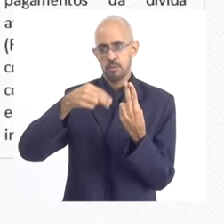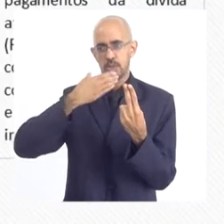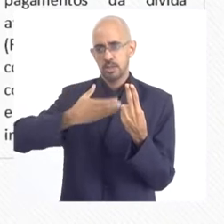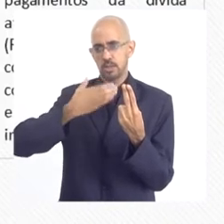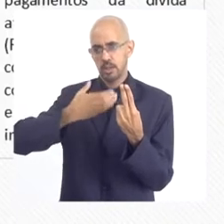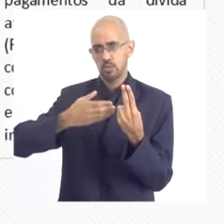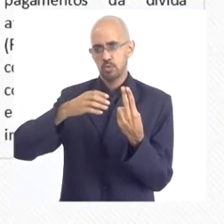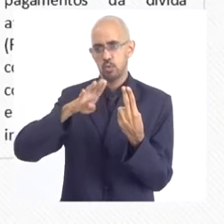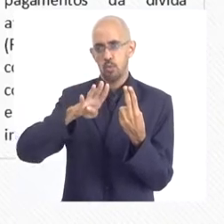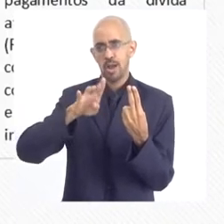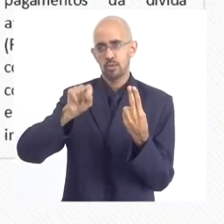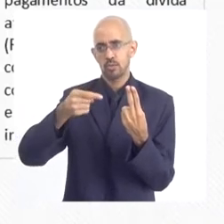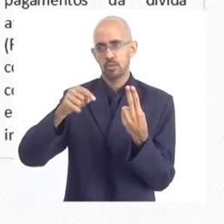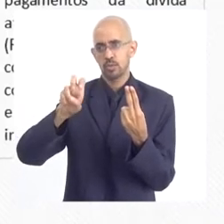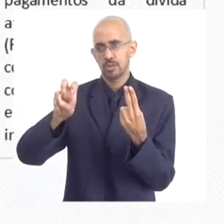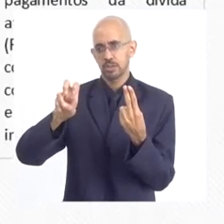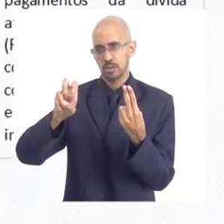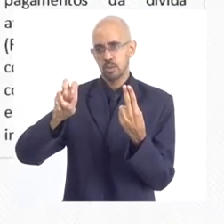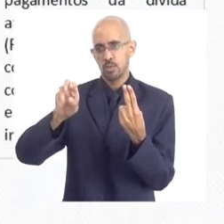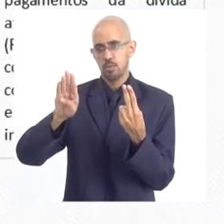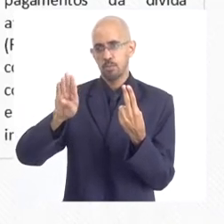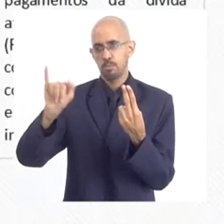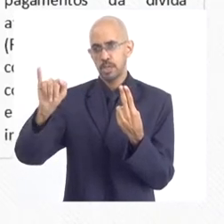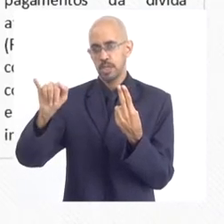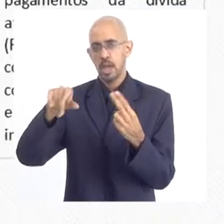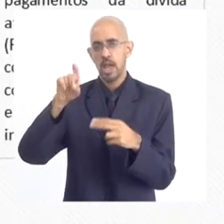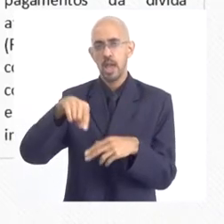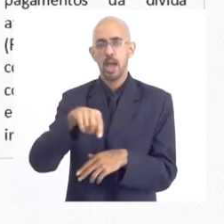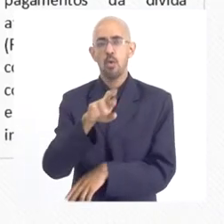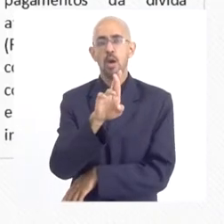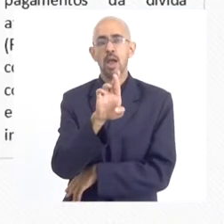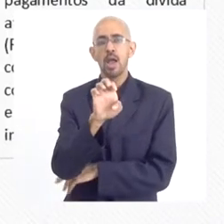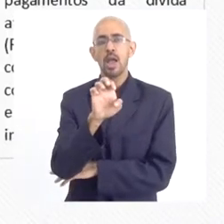na verdade, isso é resultado do refis, né?